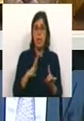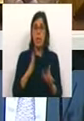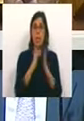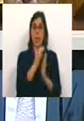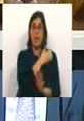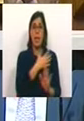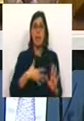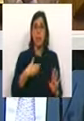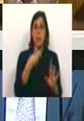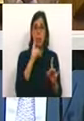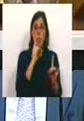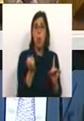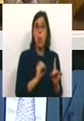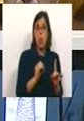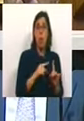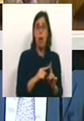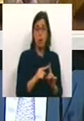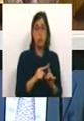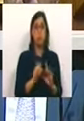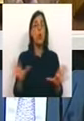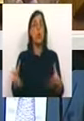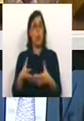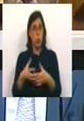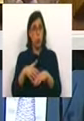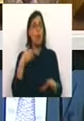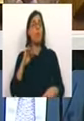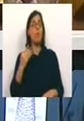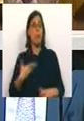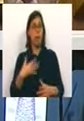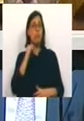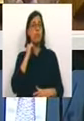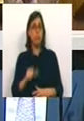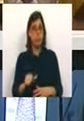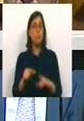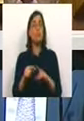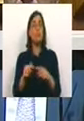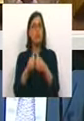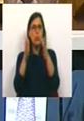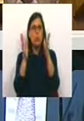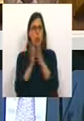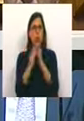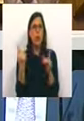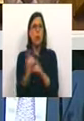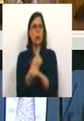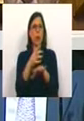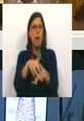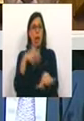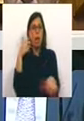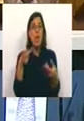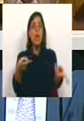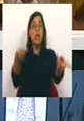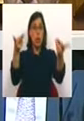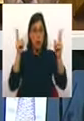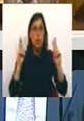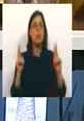Santa Casa da Misericórdia de Lisboa, o Grupo Parlamentar do PSD está disposto a usar todos os instrumentos parlamentares à sua